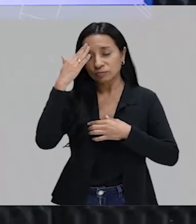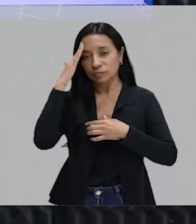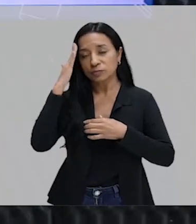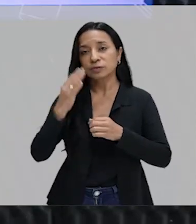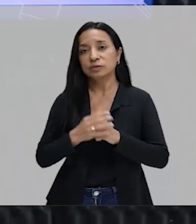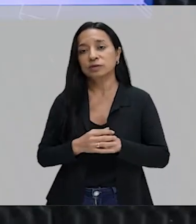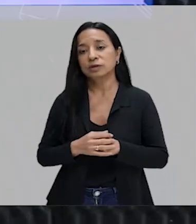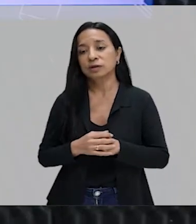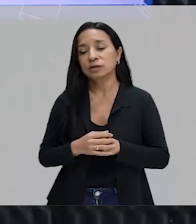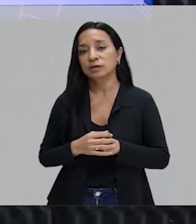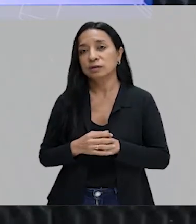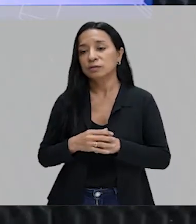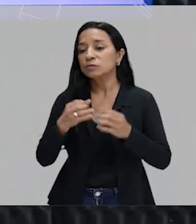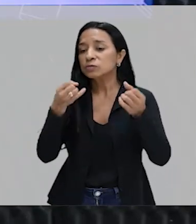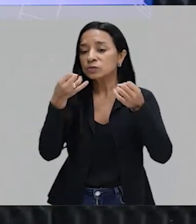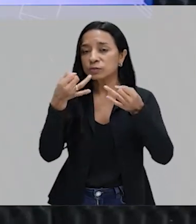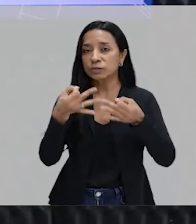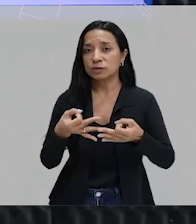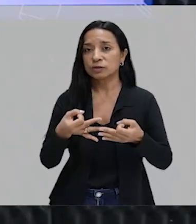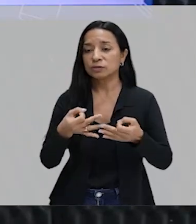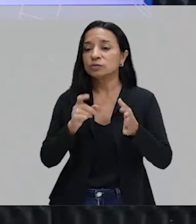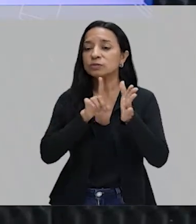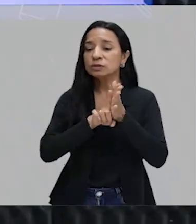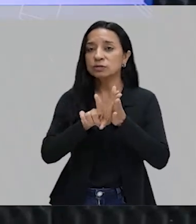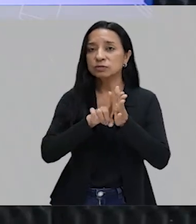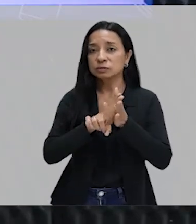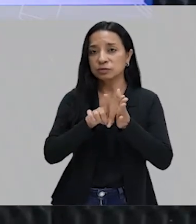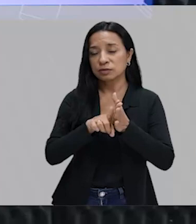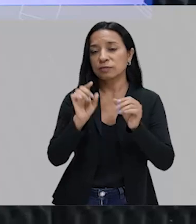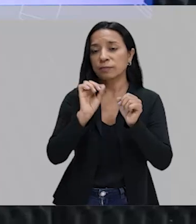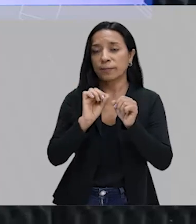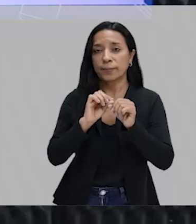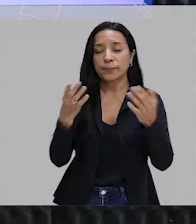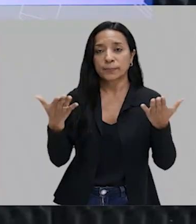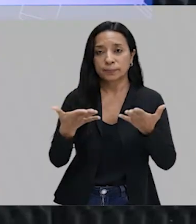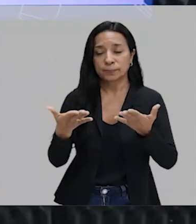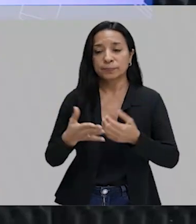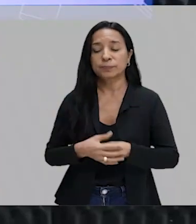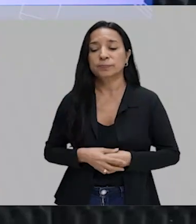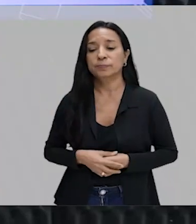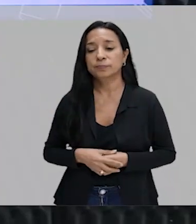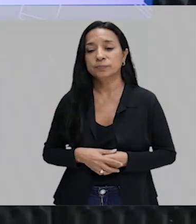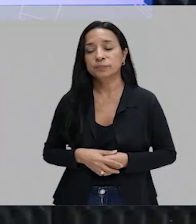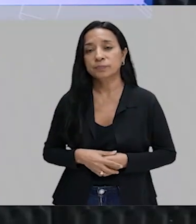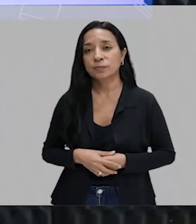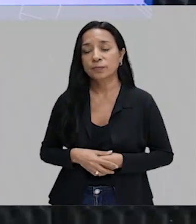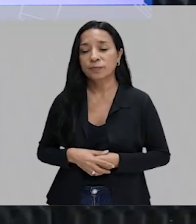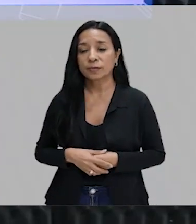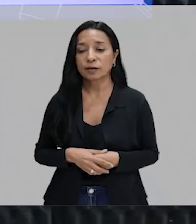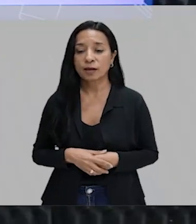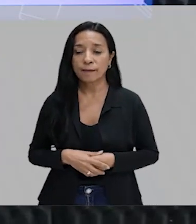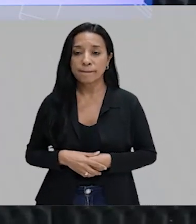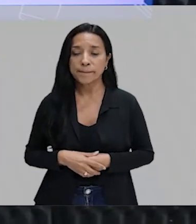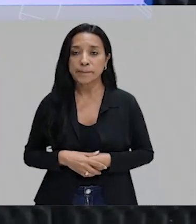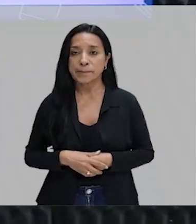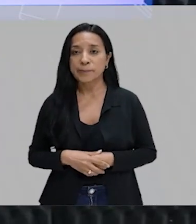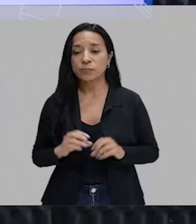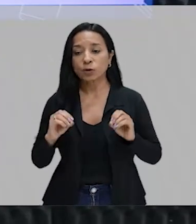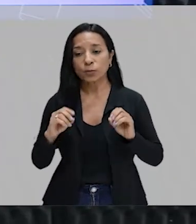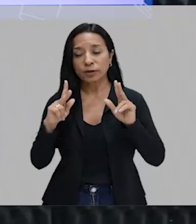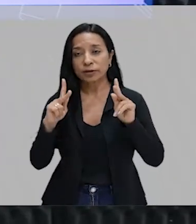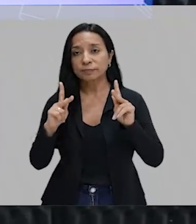entendimento nos comentários dessas questões que nós iremos realizar nesse momento.